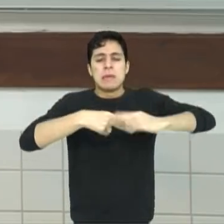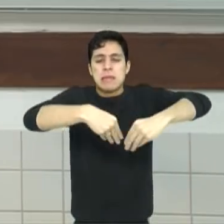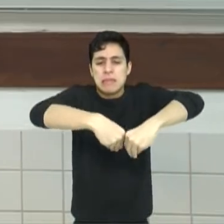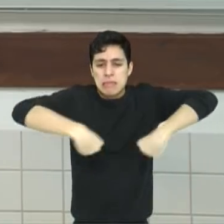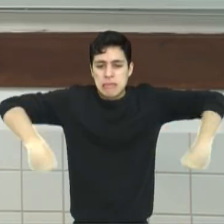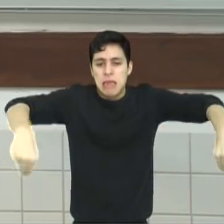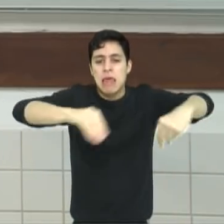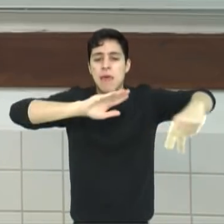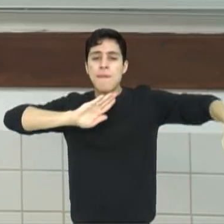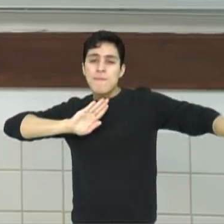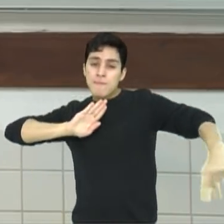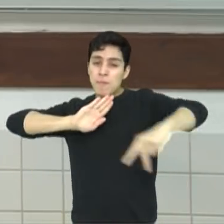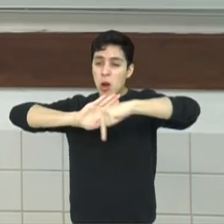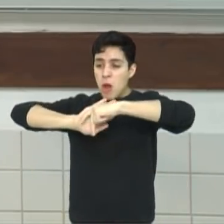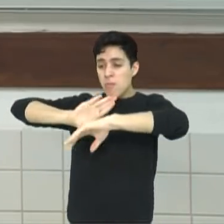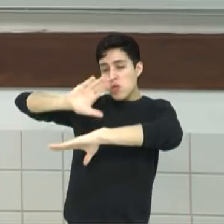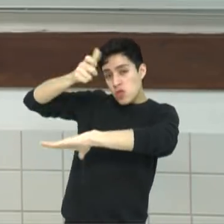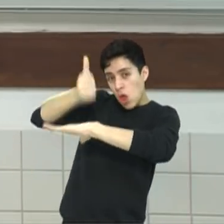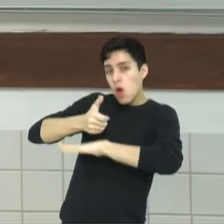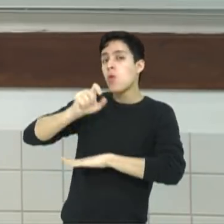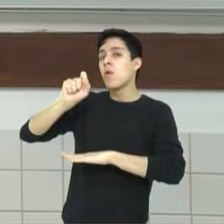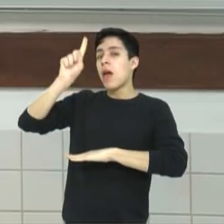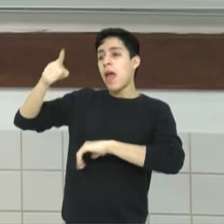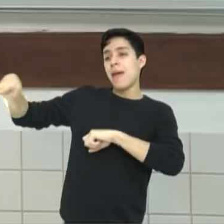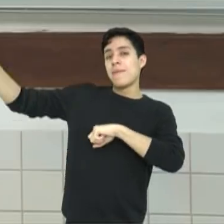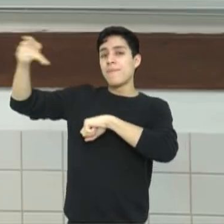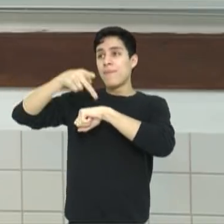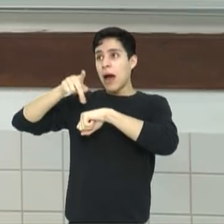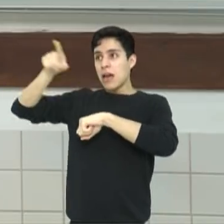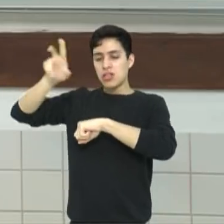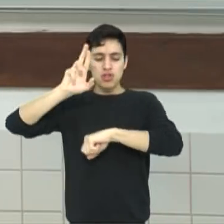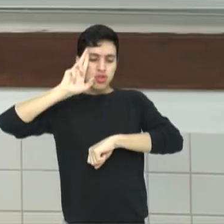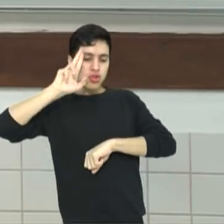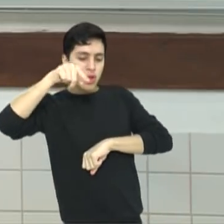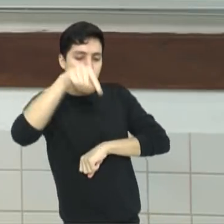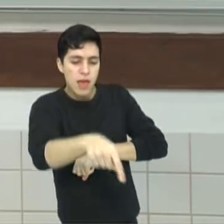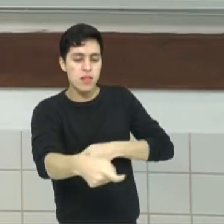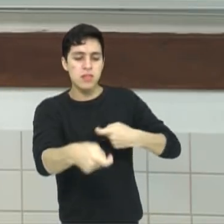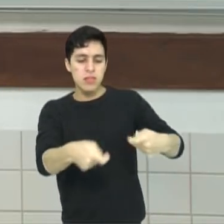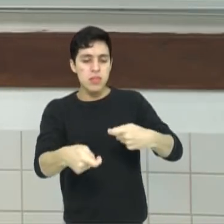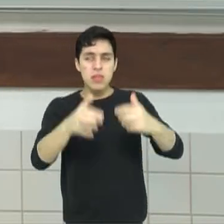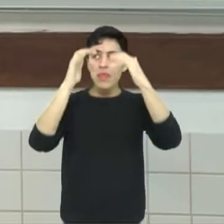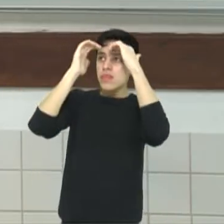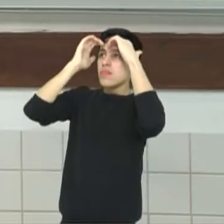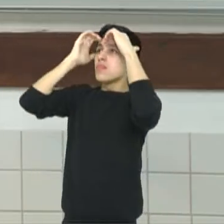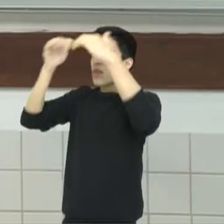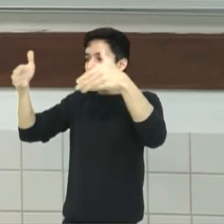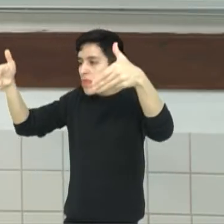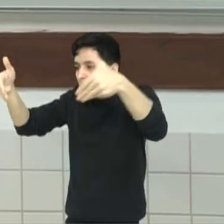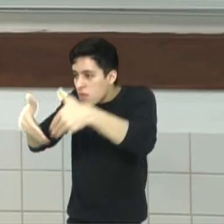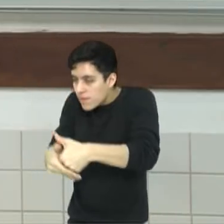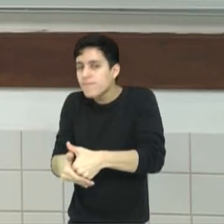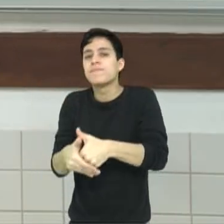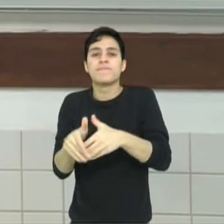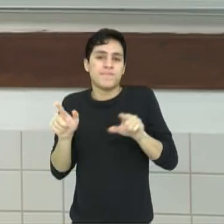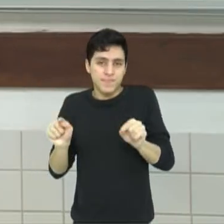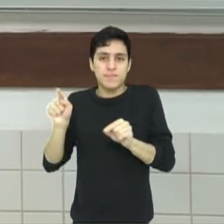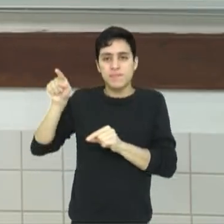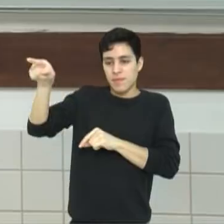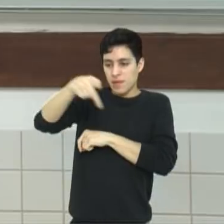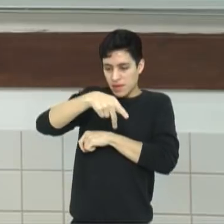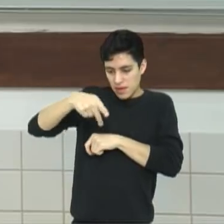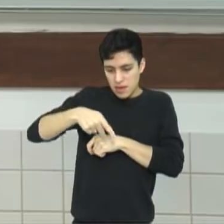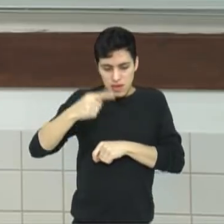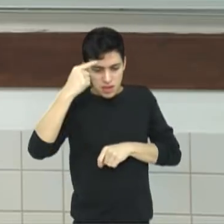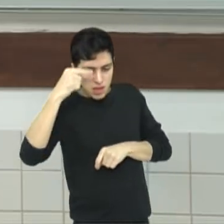de propriedade, um país sobre o domínio, o controle, a propriedade, o